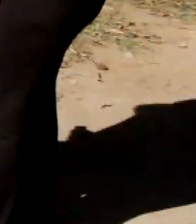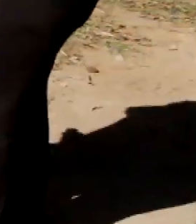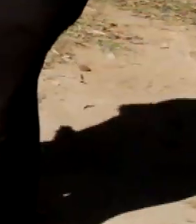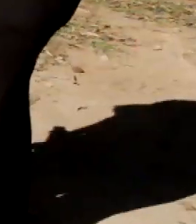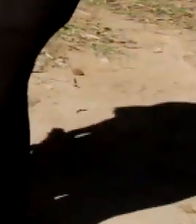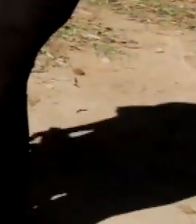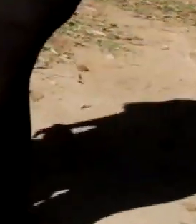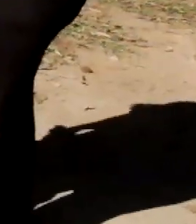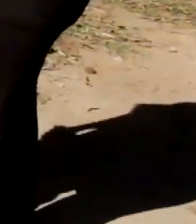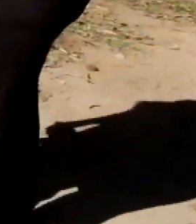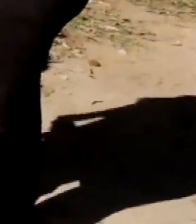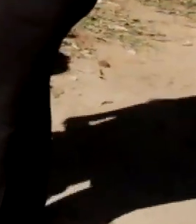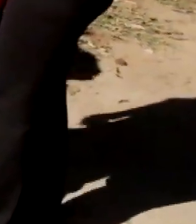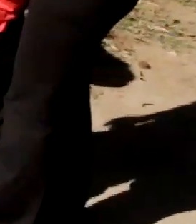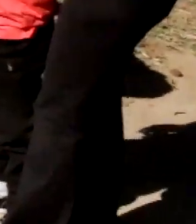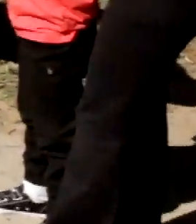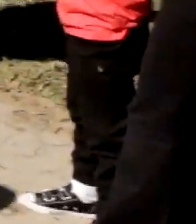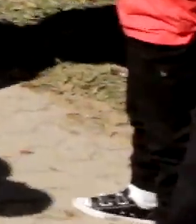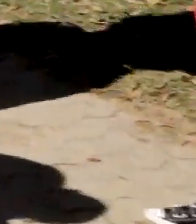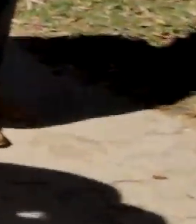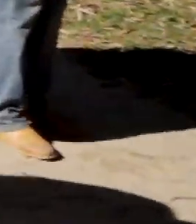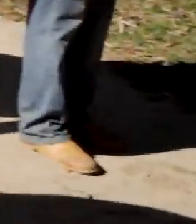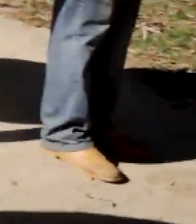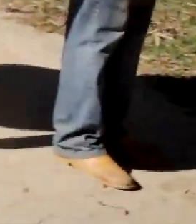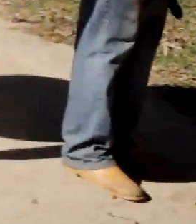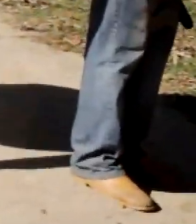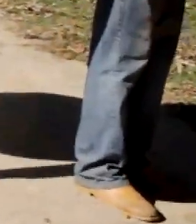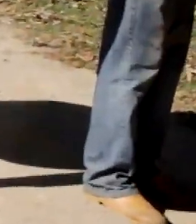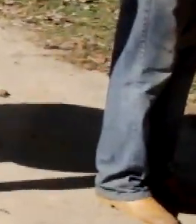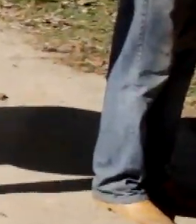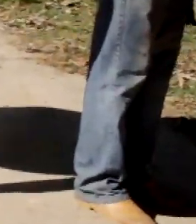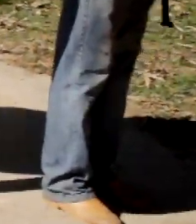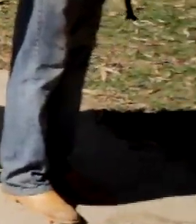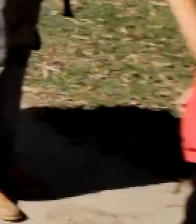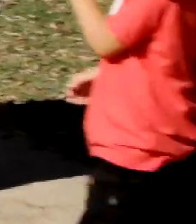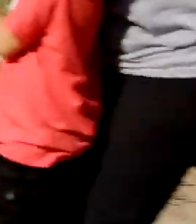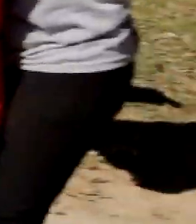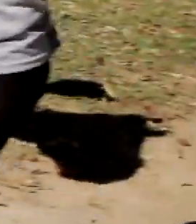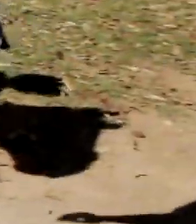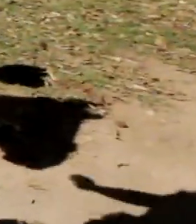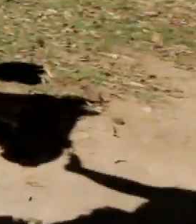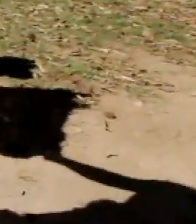0 operadora 981 87 1474. Próximo a um cavalo, Luísa segura a mão de um homem e anda. Um menino com uma cenoura na mão e uma mulher se aproximam do cavalo.